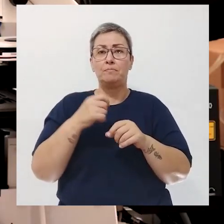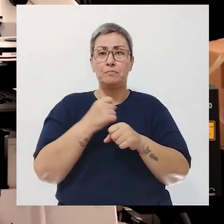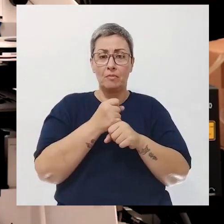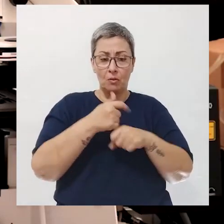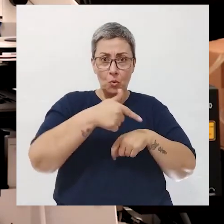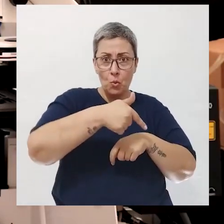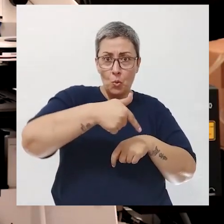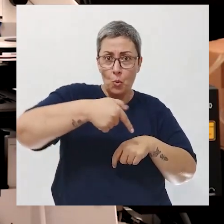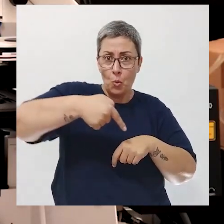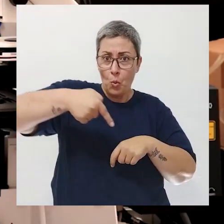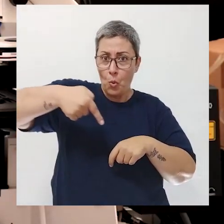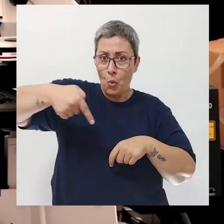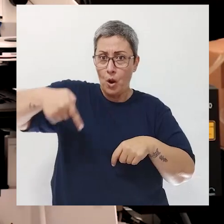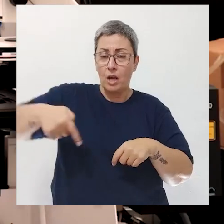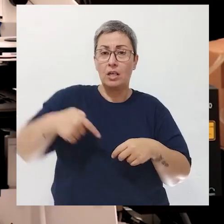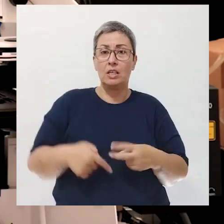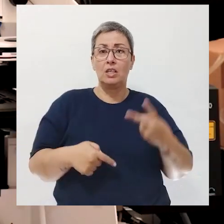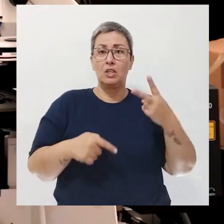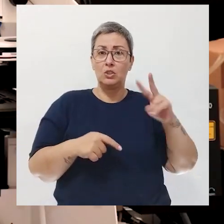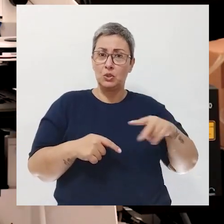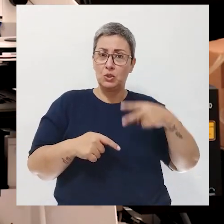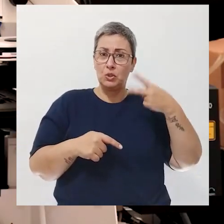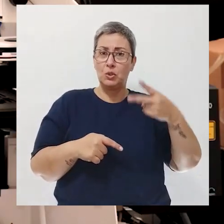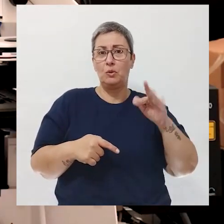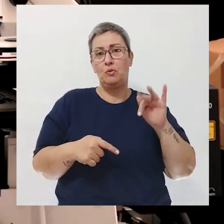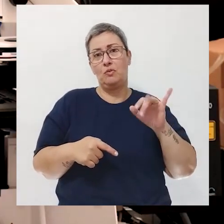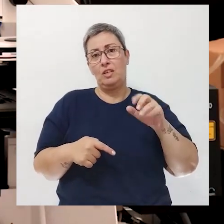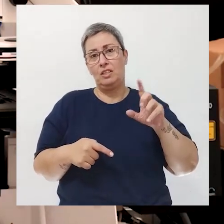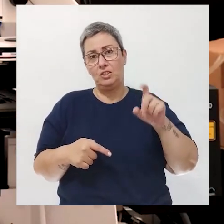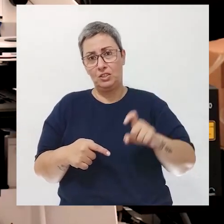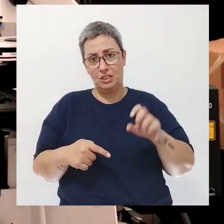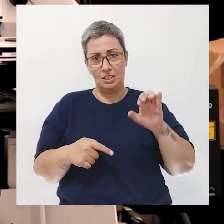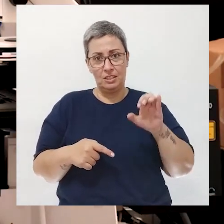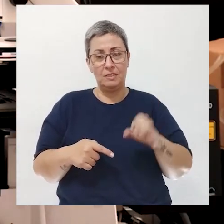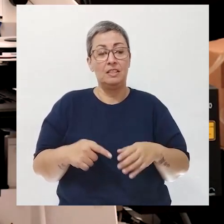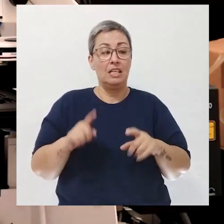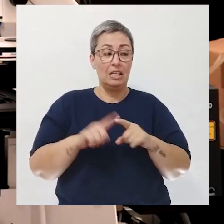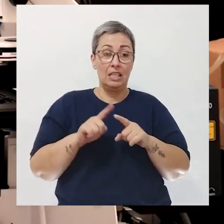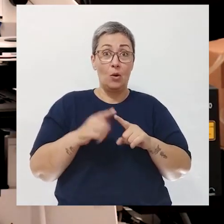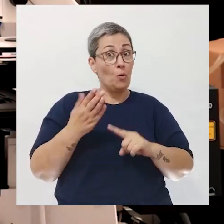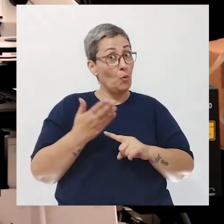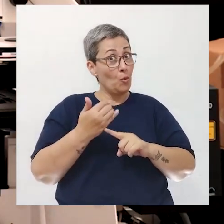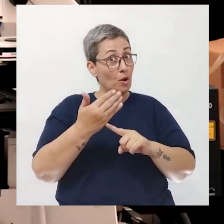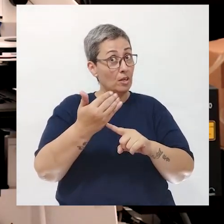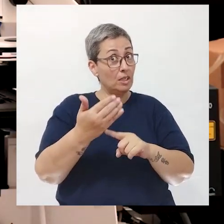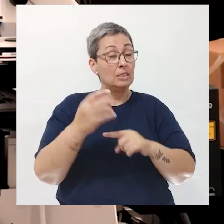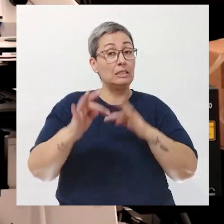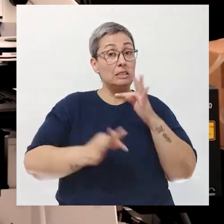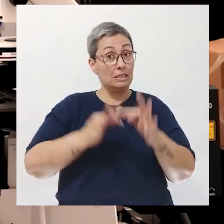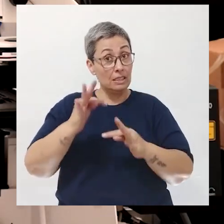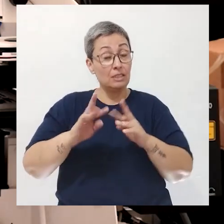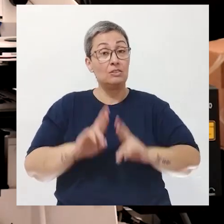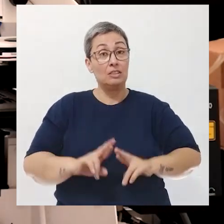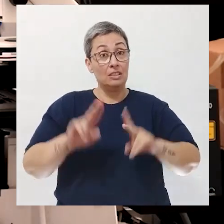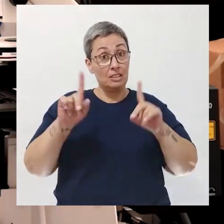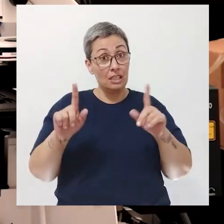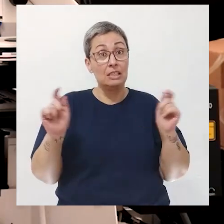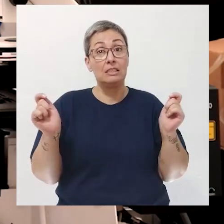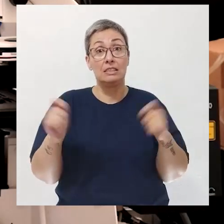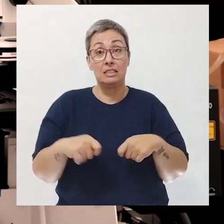outro de microscópio de varredura que a gente viu com duplo feixe. Então, assim, são tecnologias,